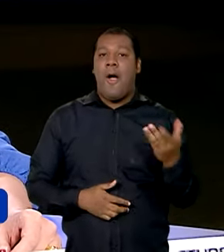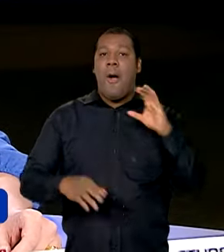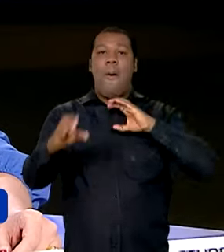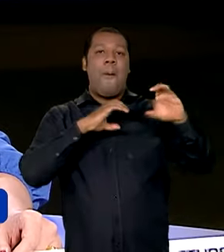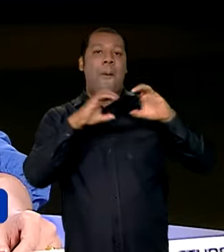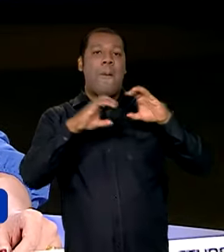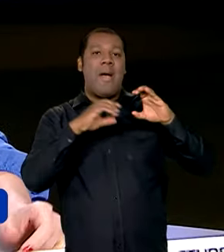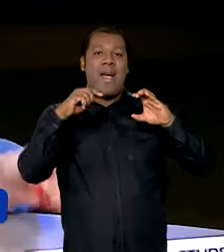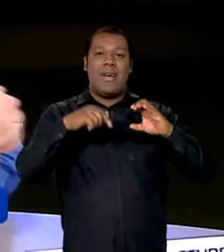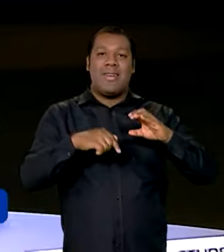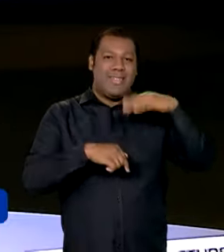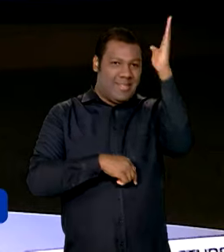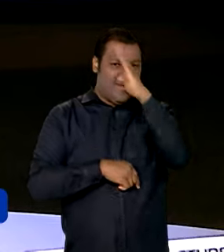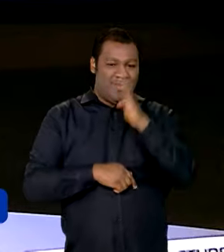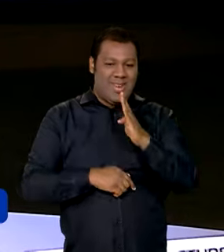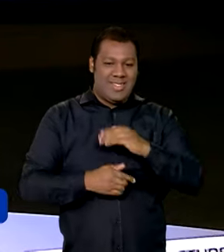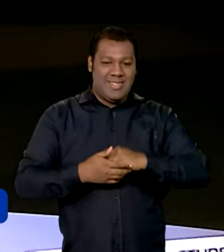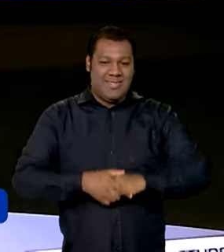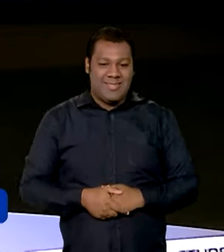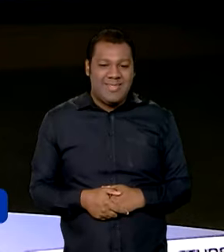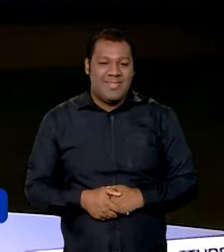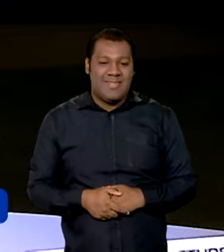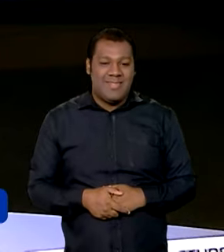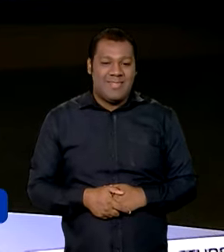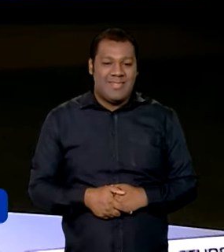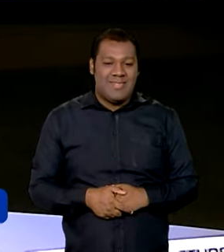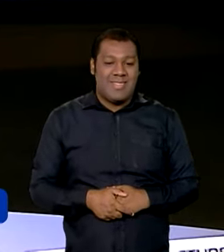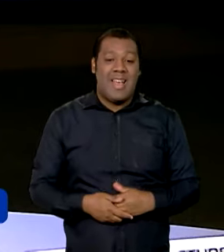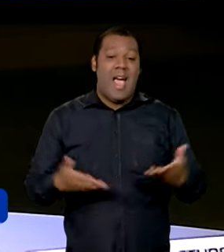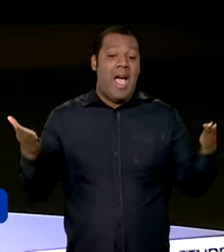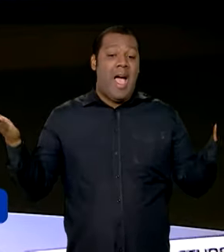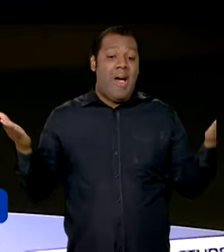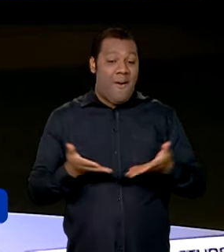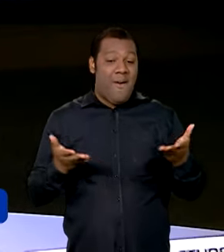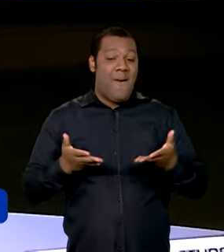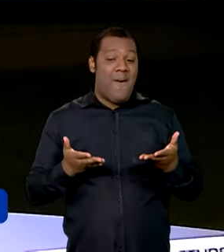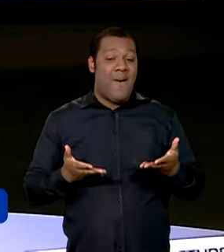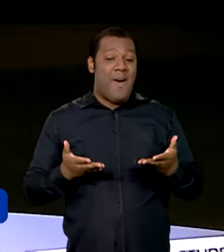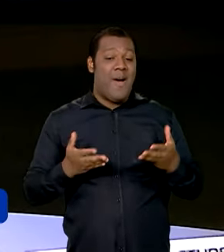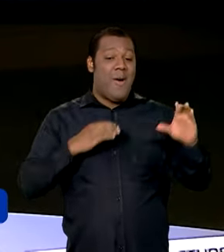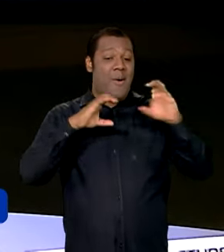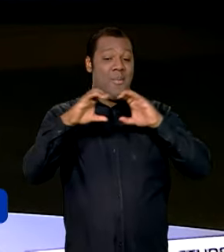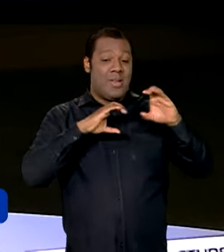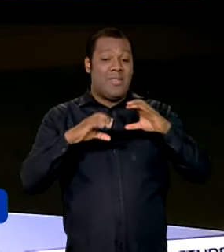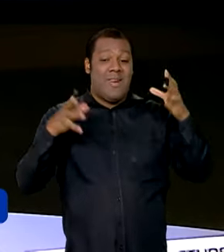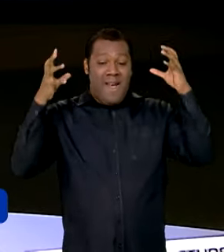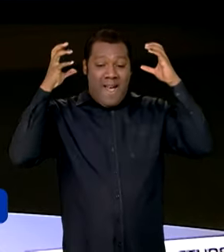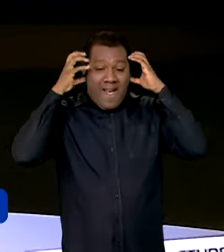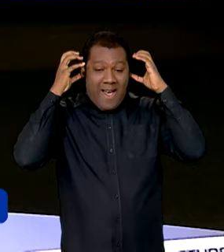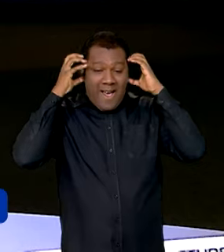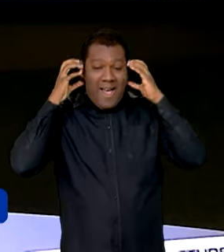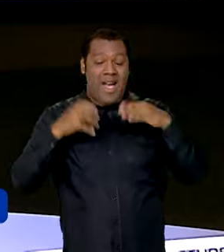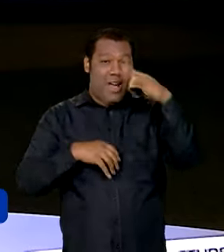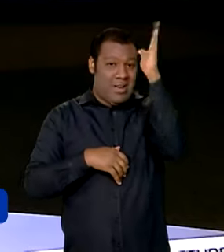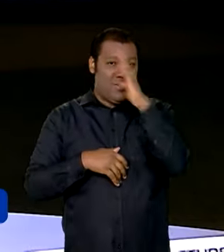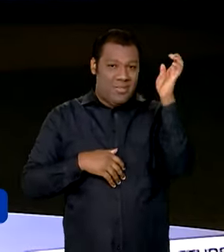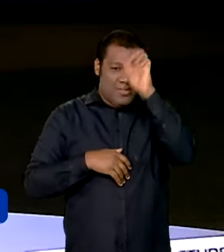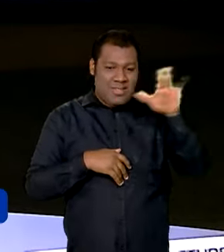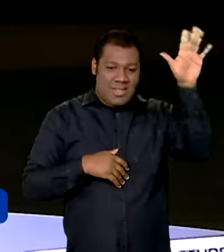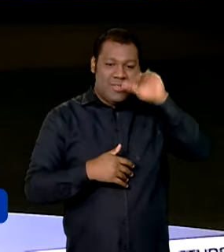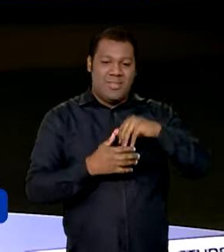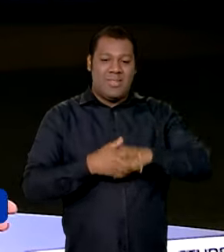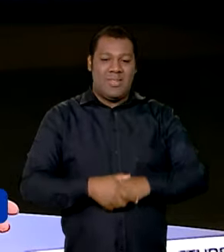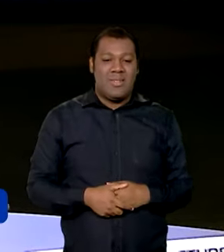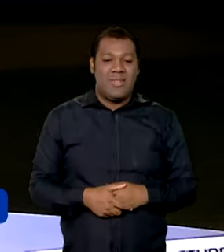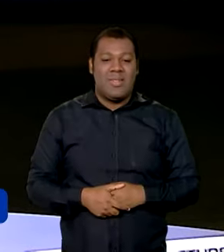à disposição Então pronto então vamos começar muito bem vamos direto ao estúdios da Rádio Nacional Onde